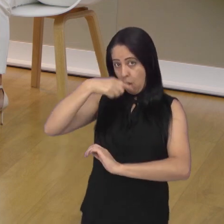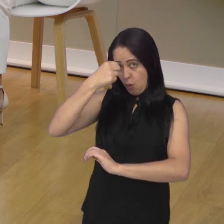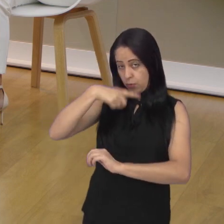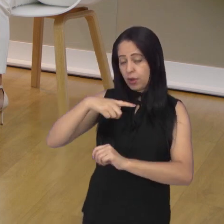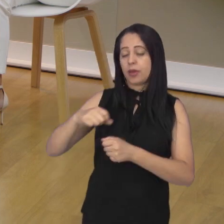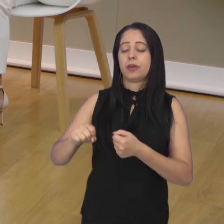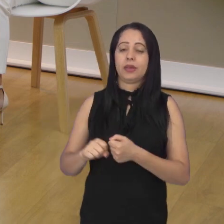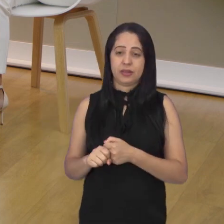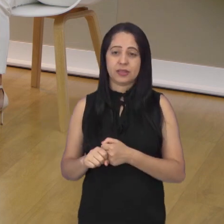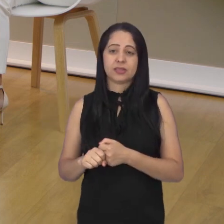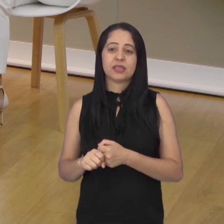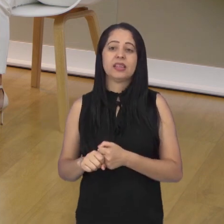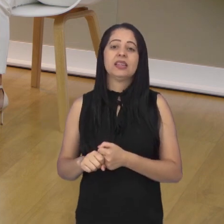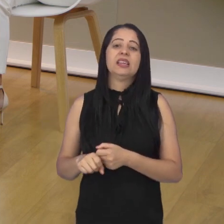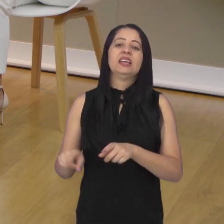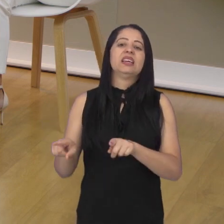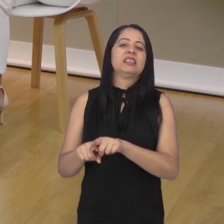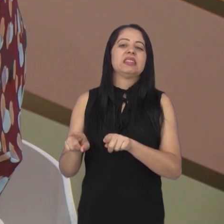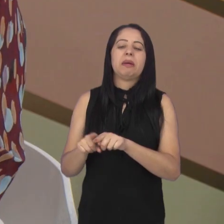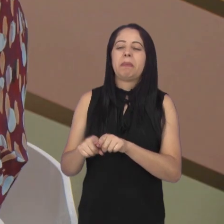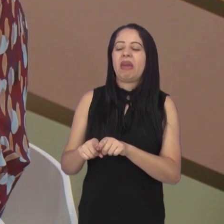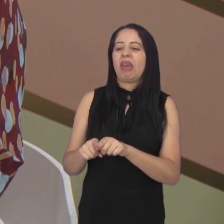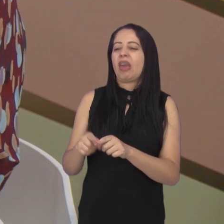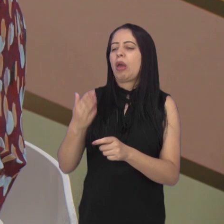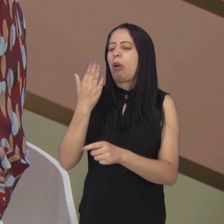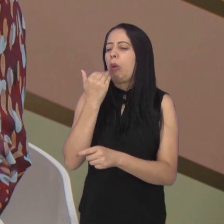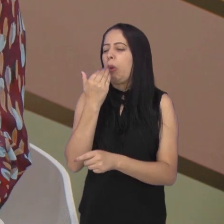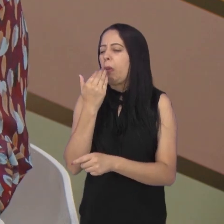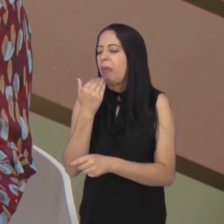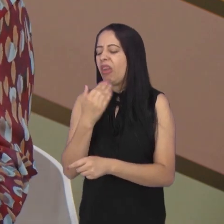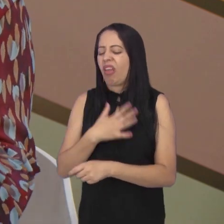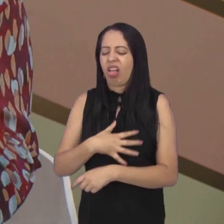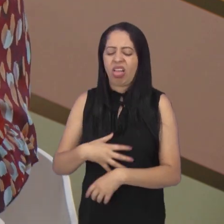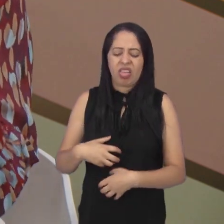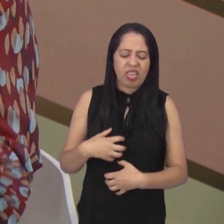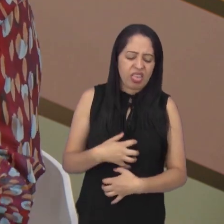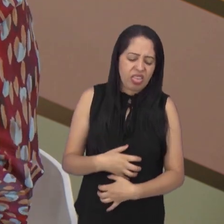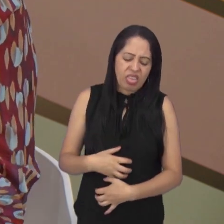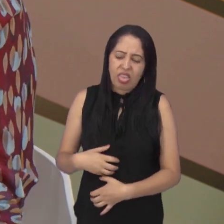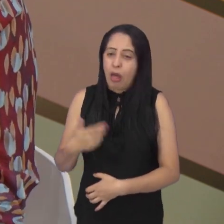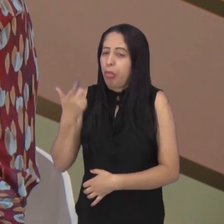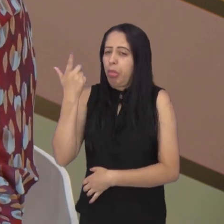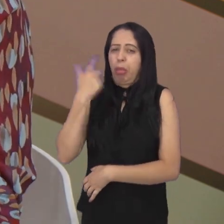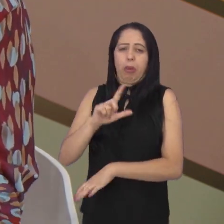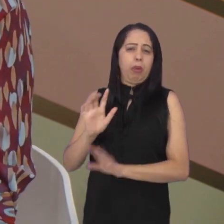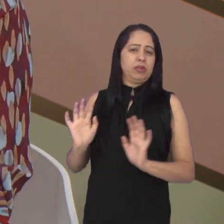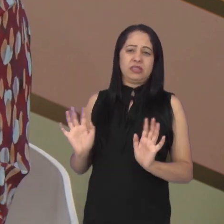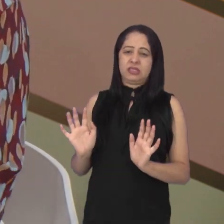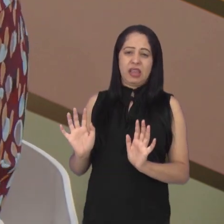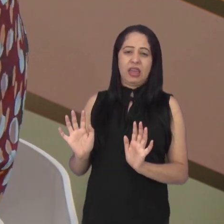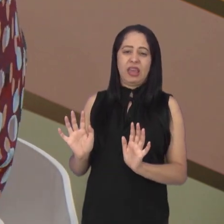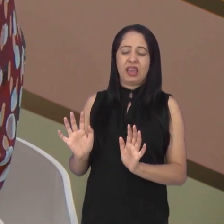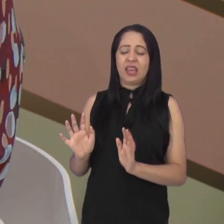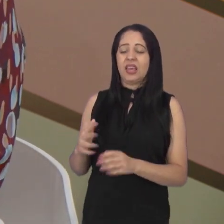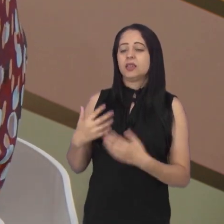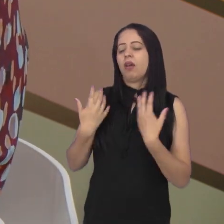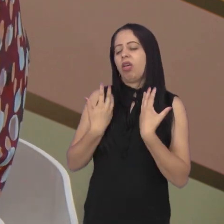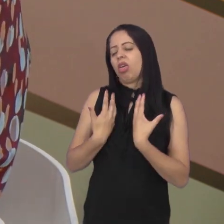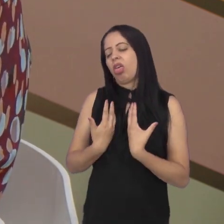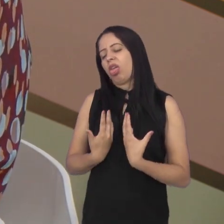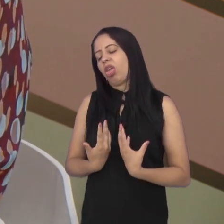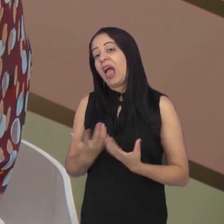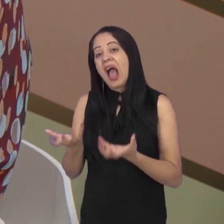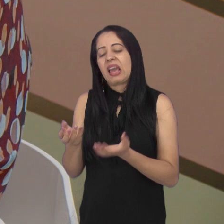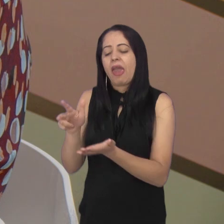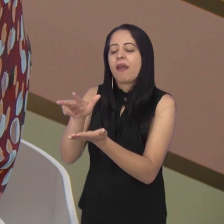inapetência, né? Aquela dificuldade de tudo, de comer, de levantar, o cansaço maior do que o comum, é aquele paciente que quer